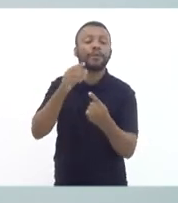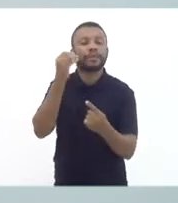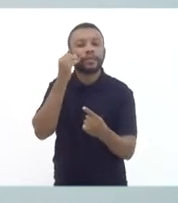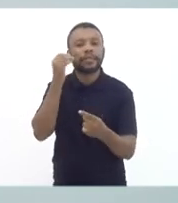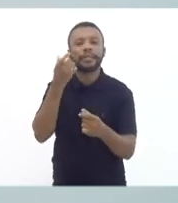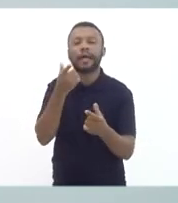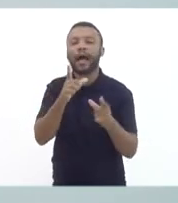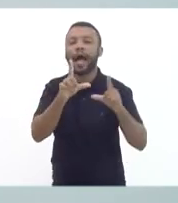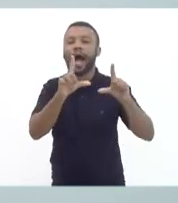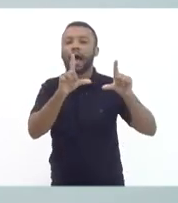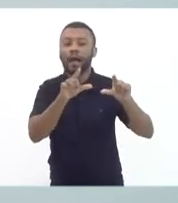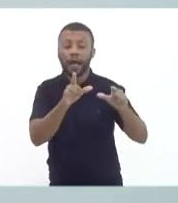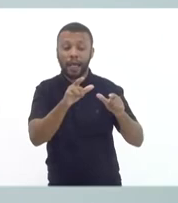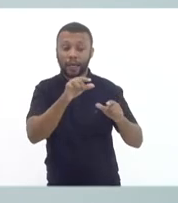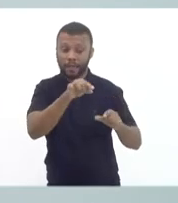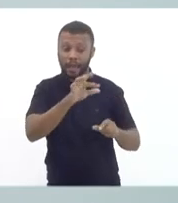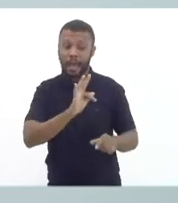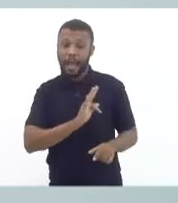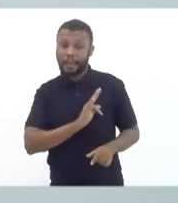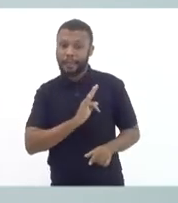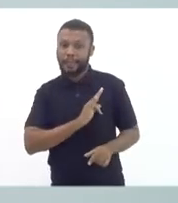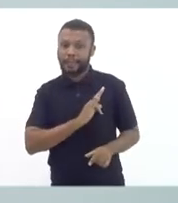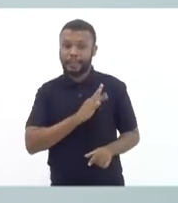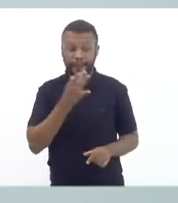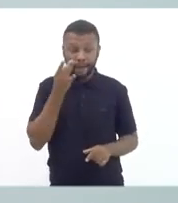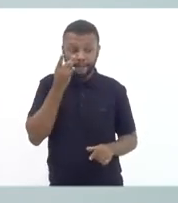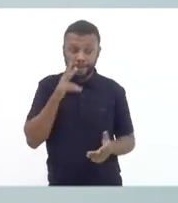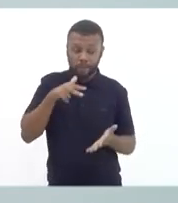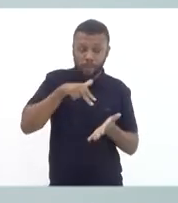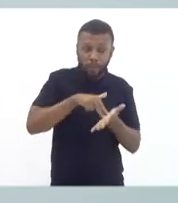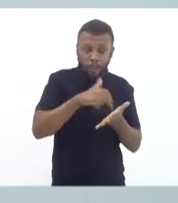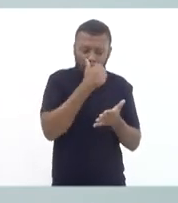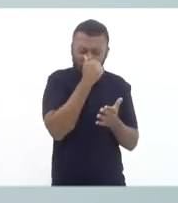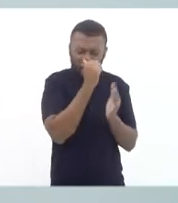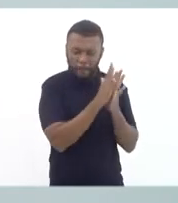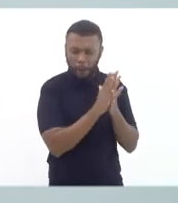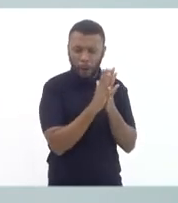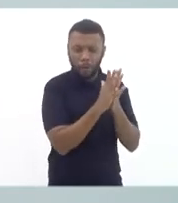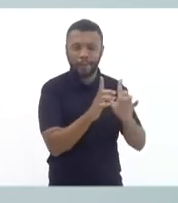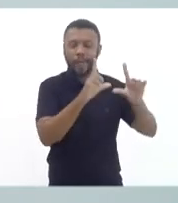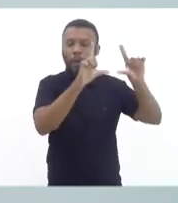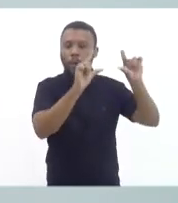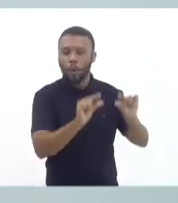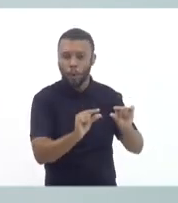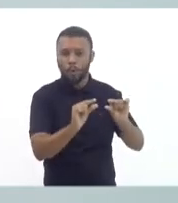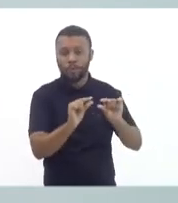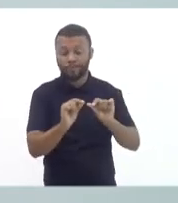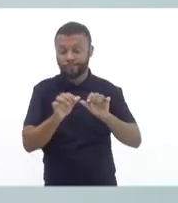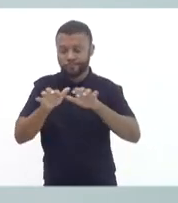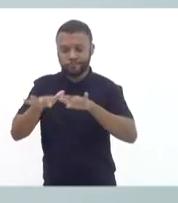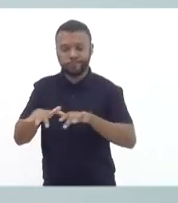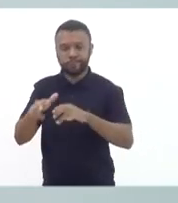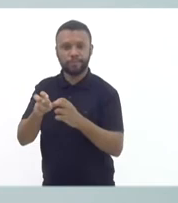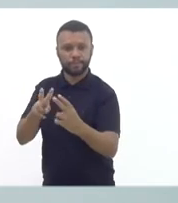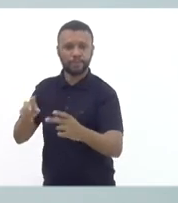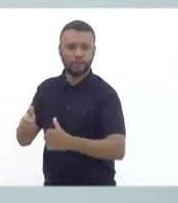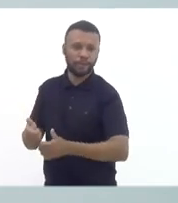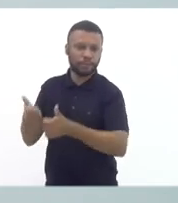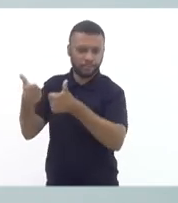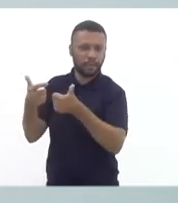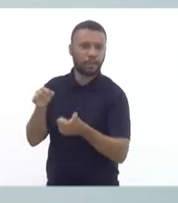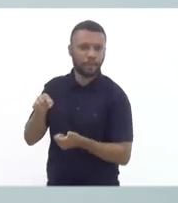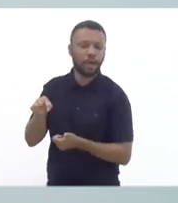delegacias, muitas vezes você não vai ter a atenção necessária, muito pelo qual a gente falou aqui hoje, algumas